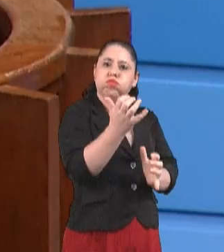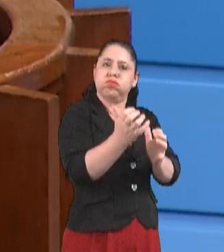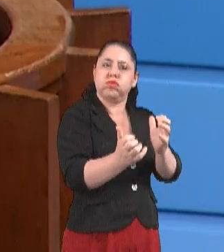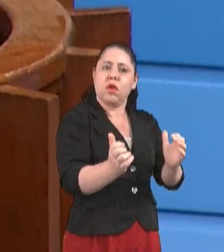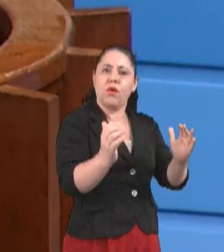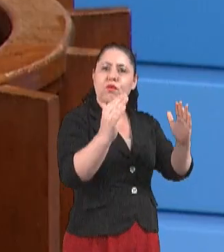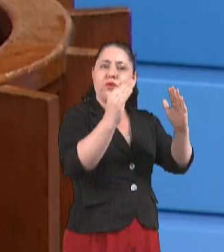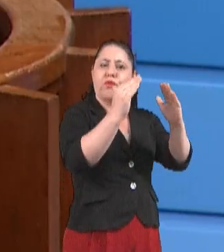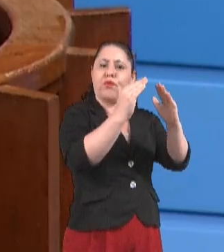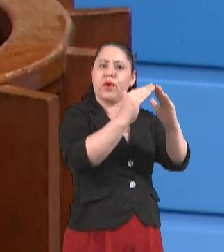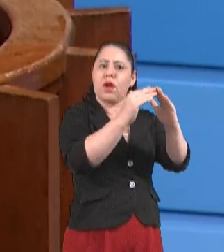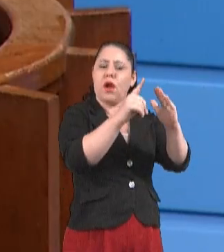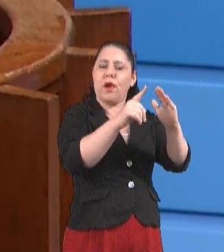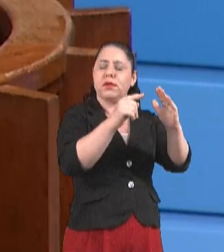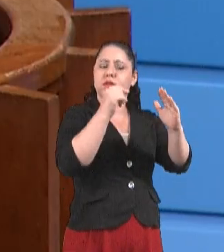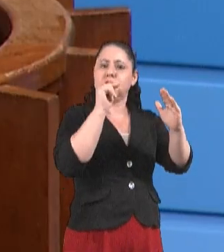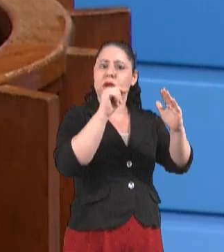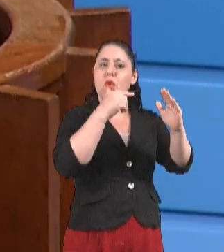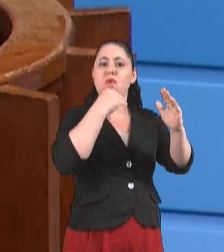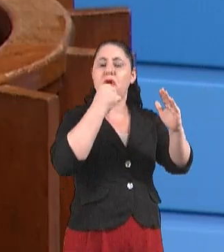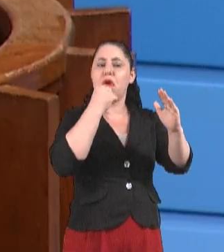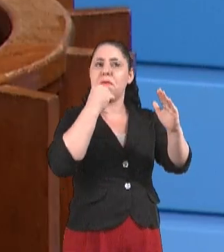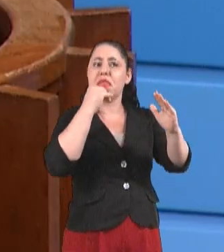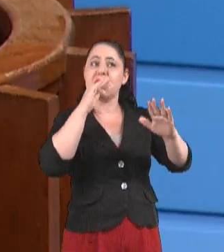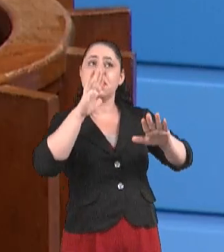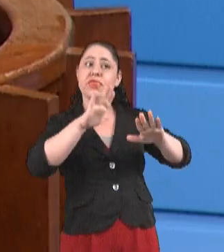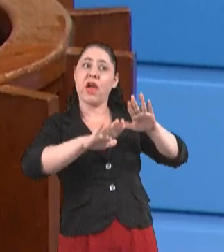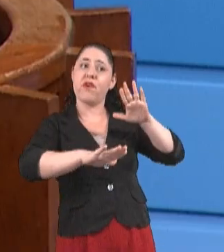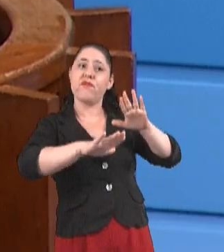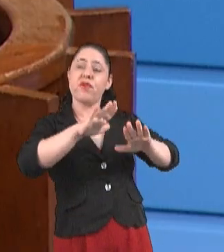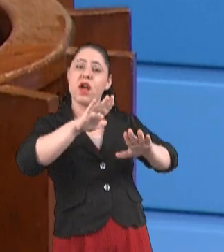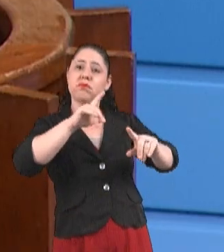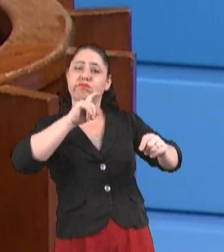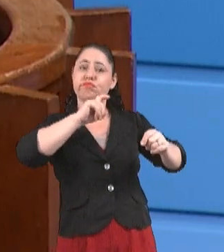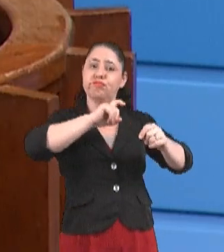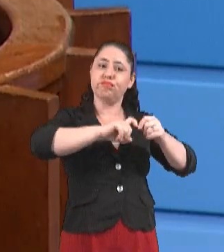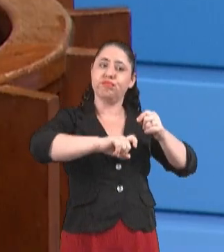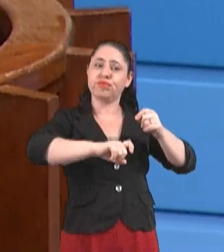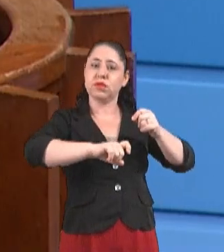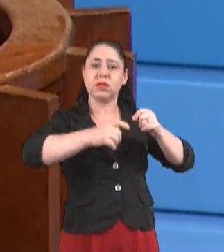de suposto estuprador de crianças.